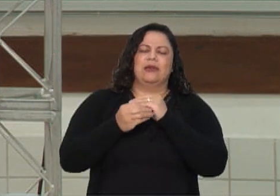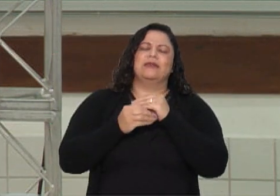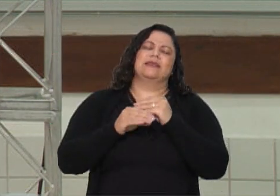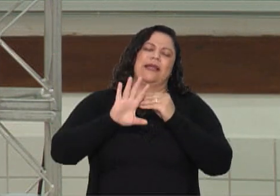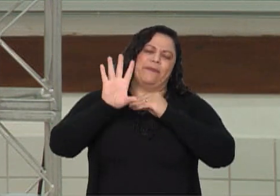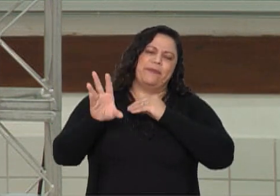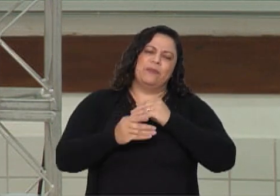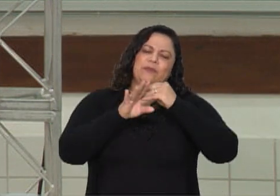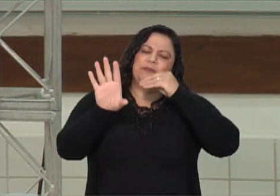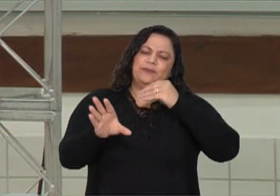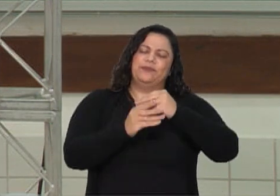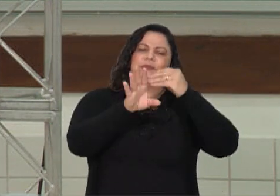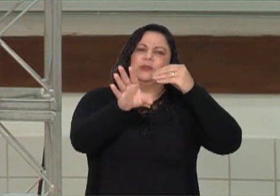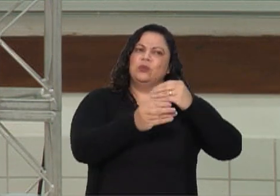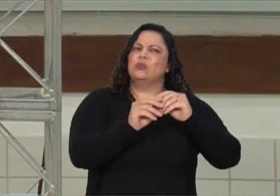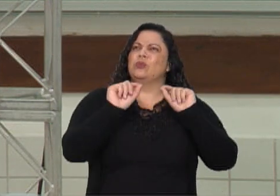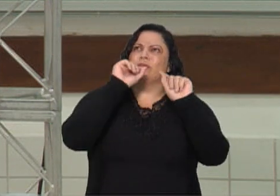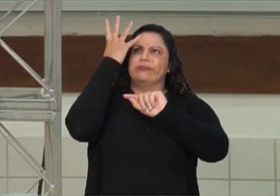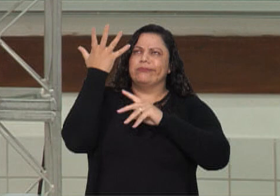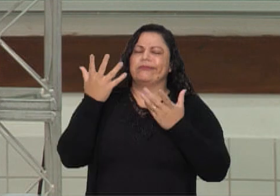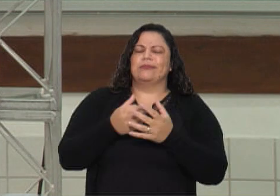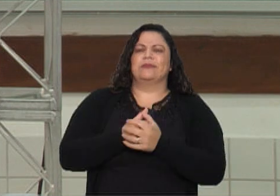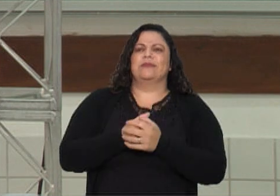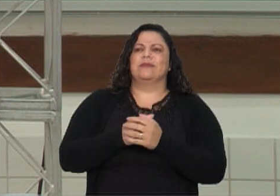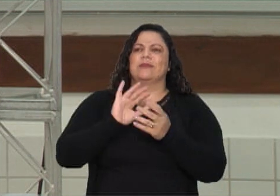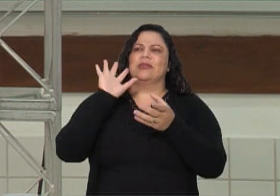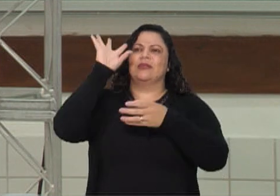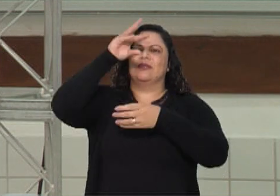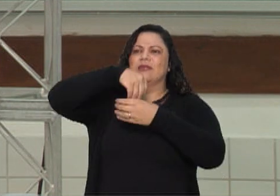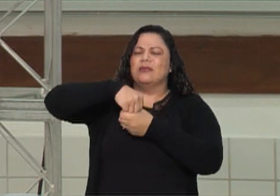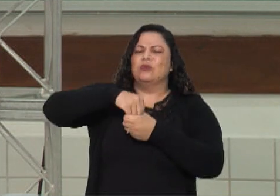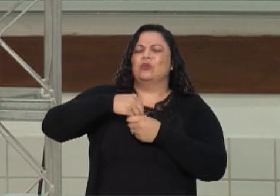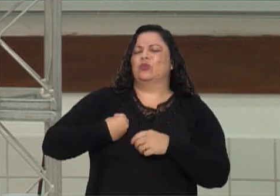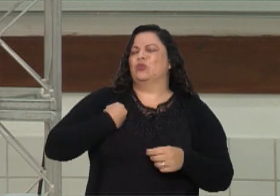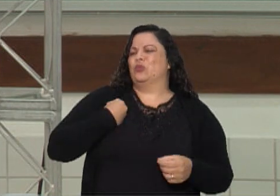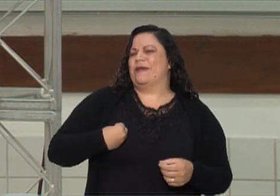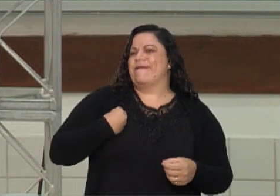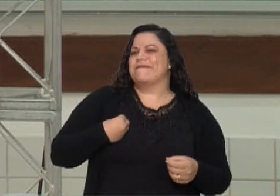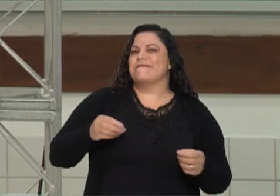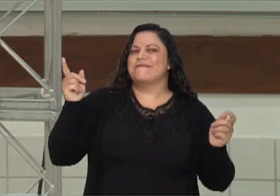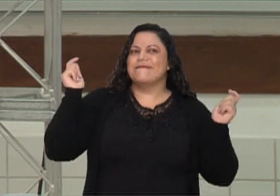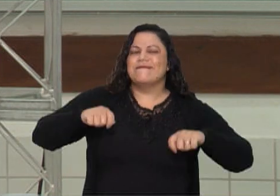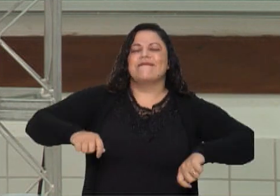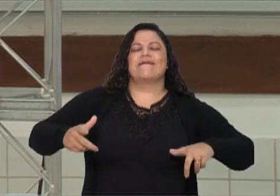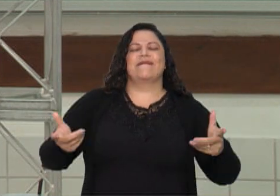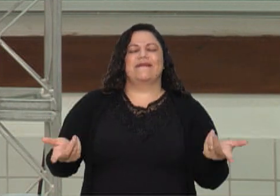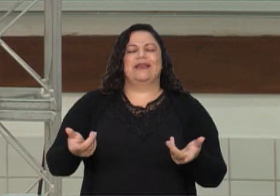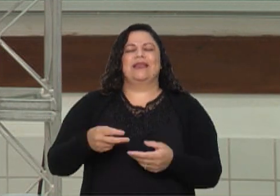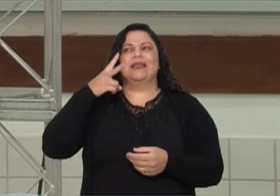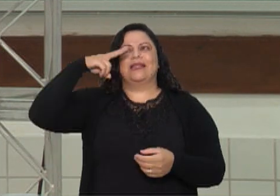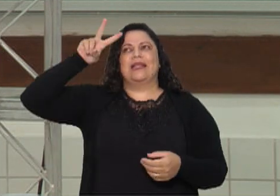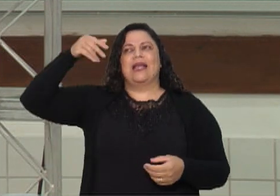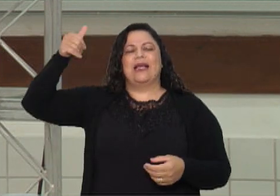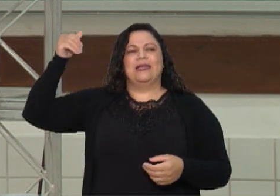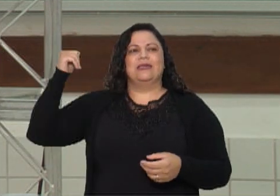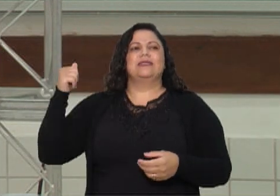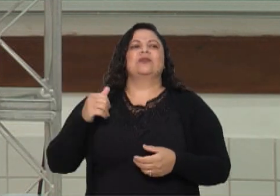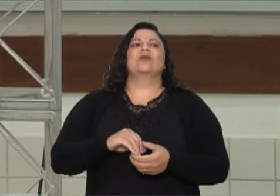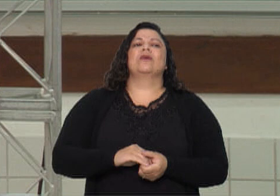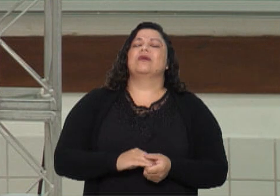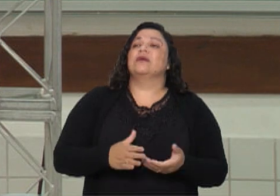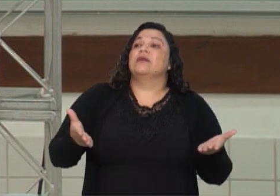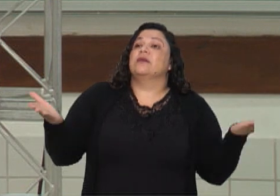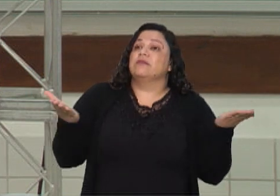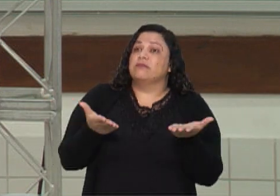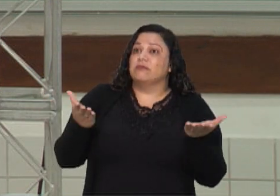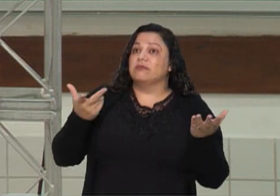Então, tinha lá um resgate histórico, um resgate da vida dele, né? a história da vida dele nas suas obras. E a gente